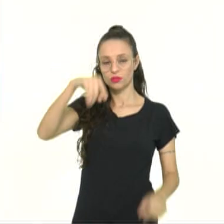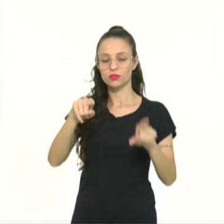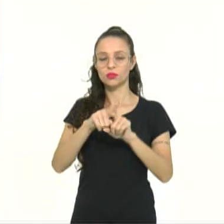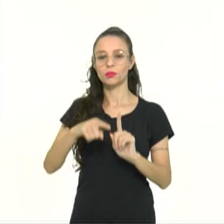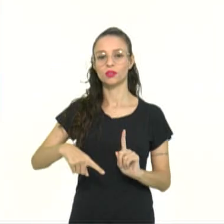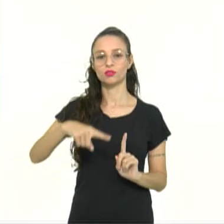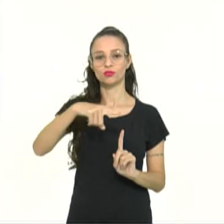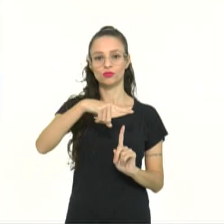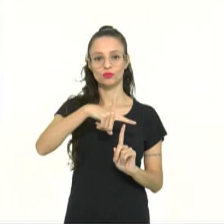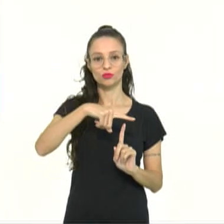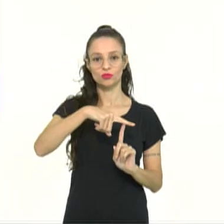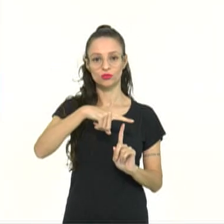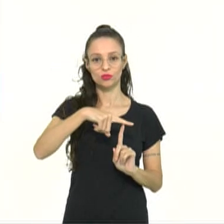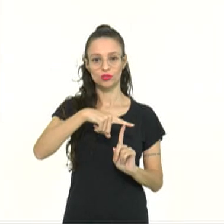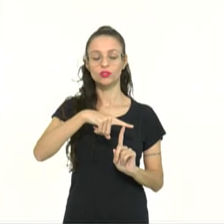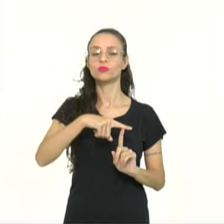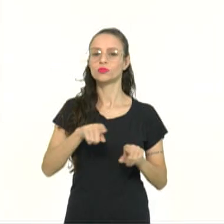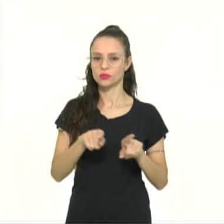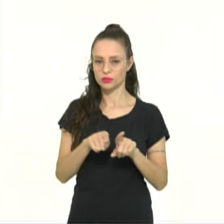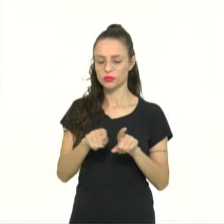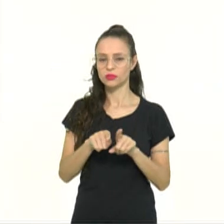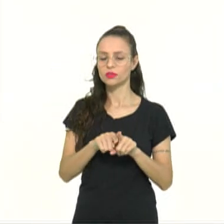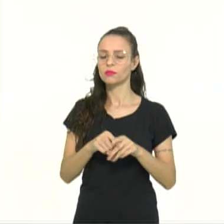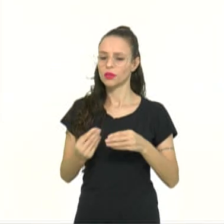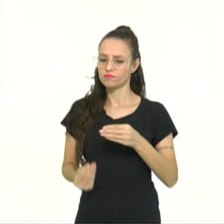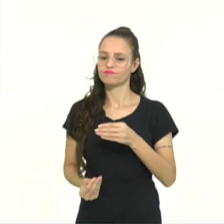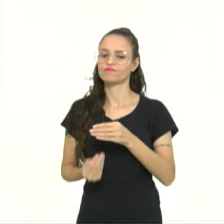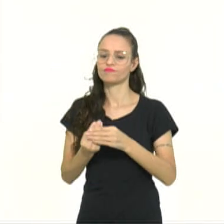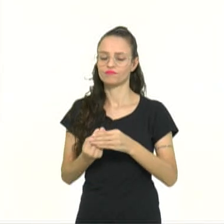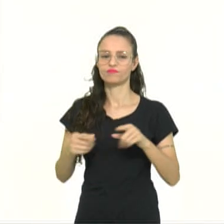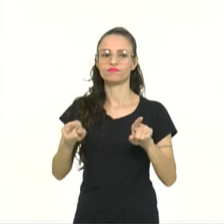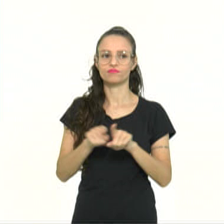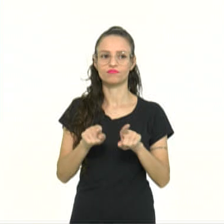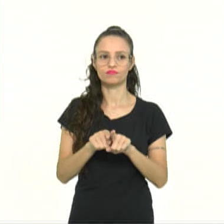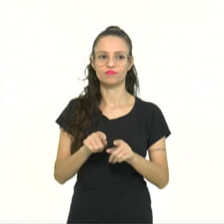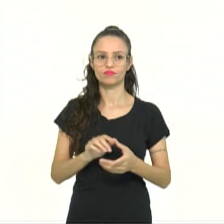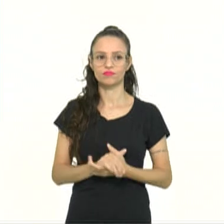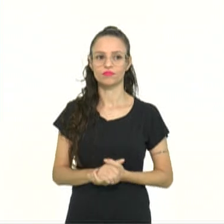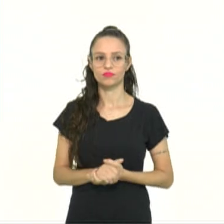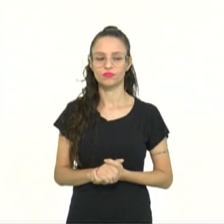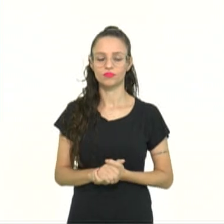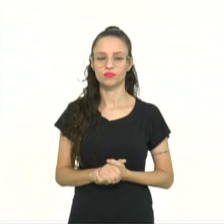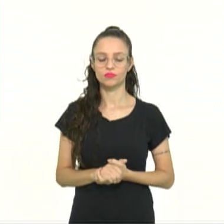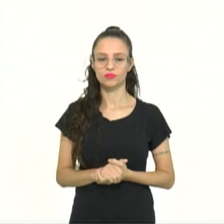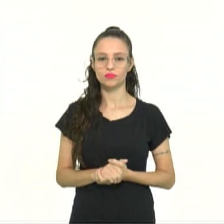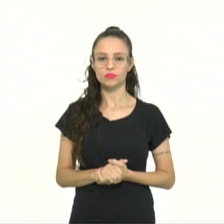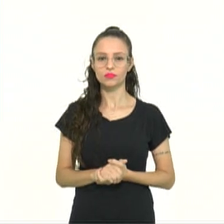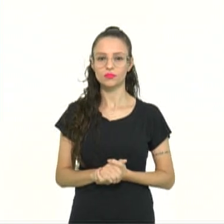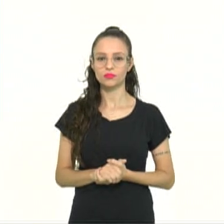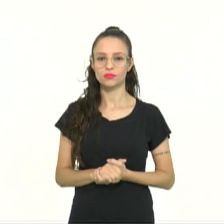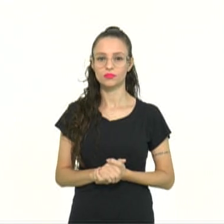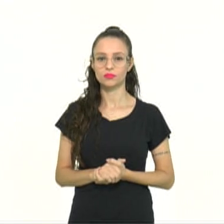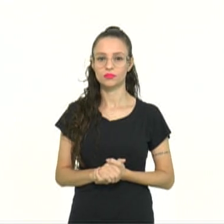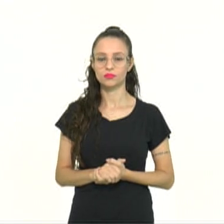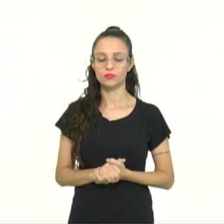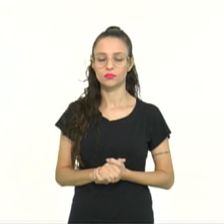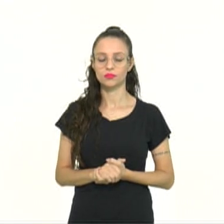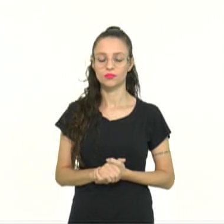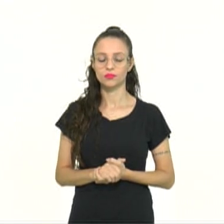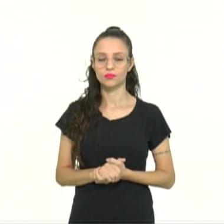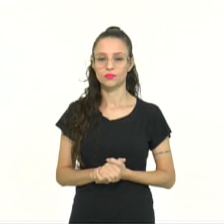é aplicado dentro de um consultório médico mesmo, ou, né, de uma maneira mais simples lá também, lá no fundo do útero